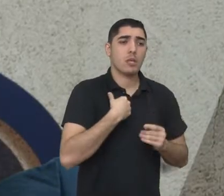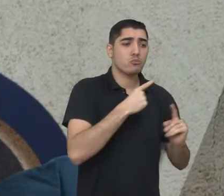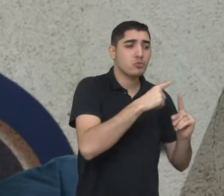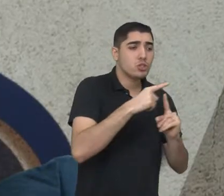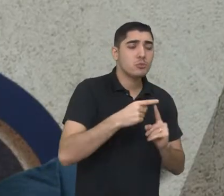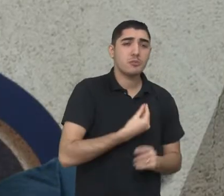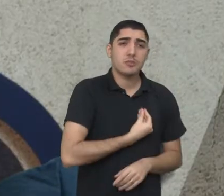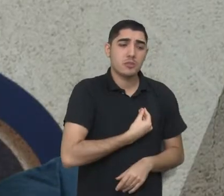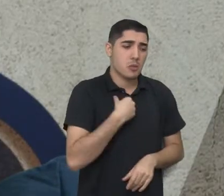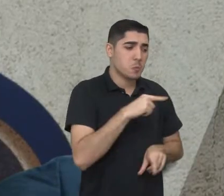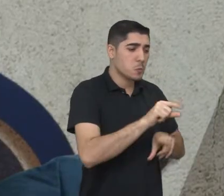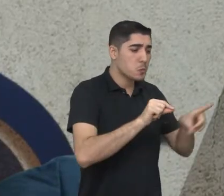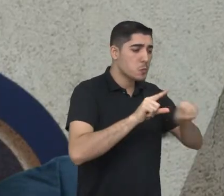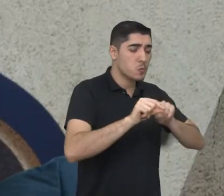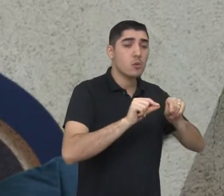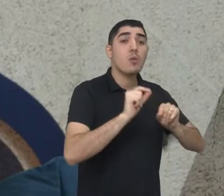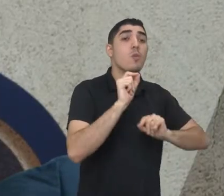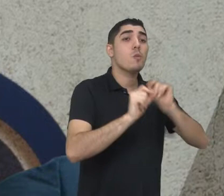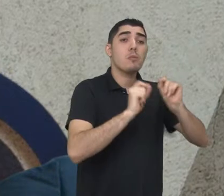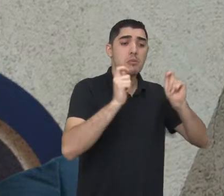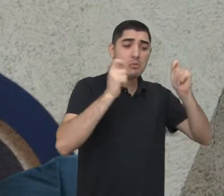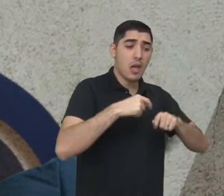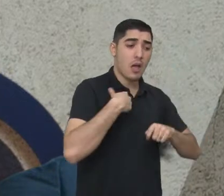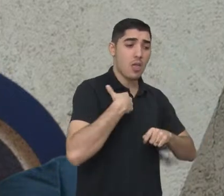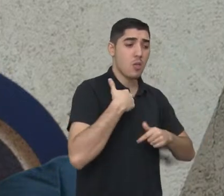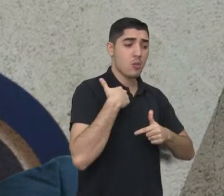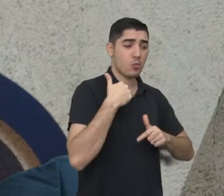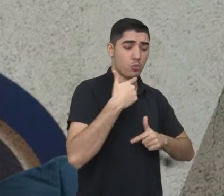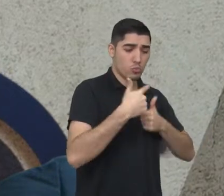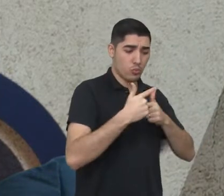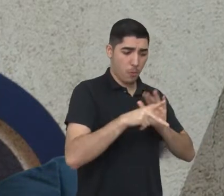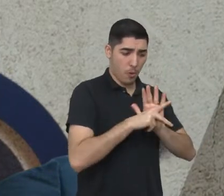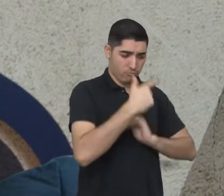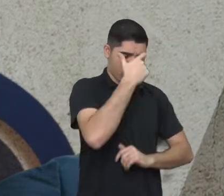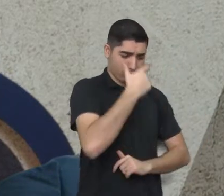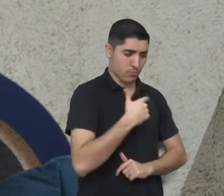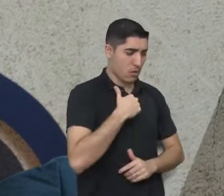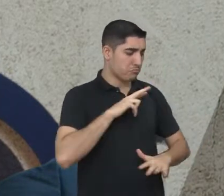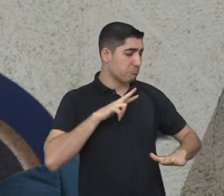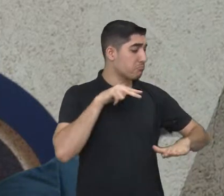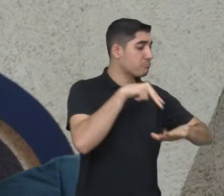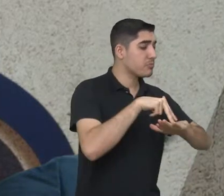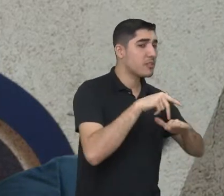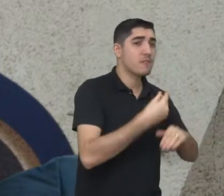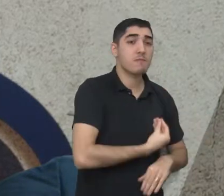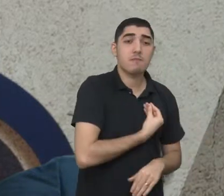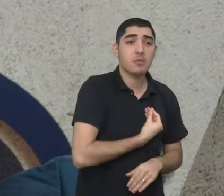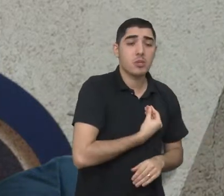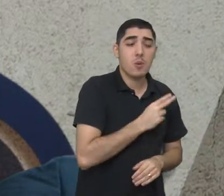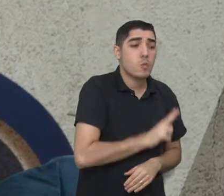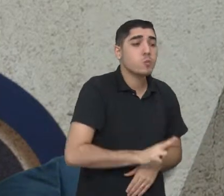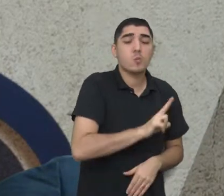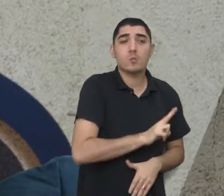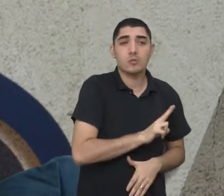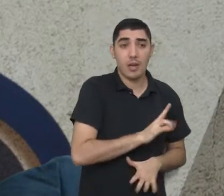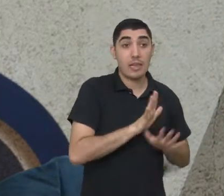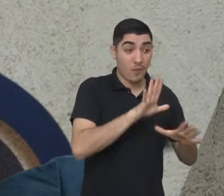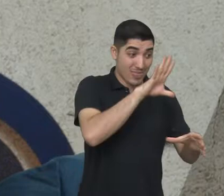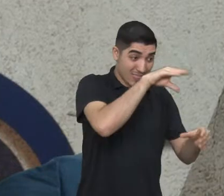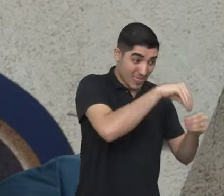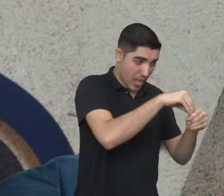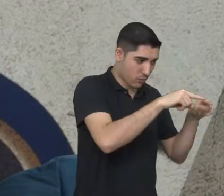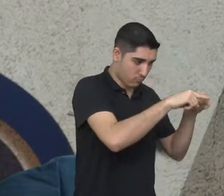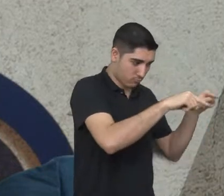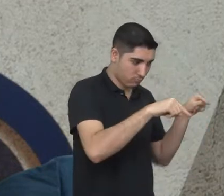vivendo, quais são possibilidades de eu me manejar, me usar de formas diferentes, né? Então, dentro do conceito clínico, nós